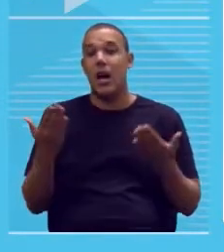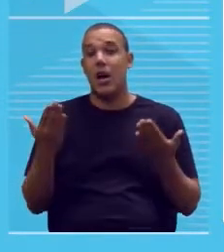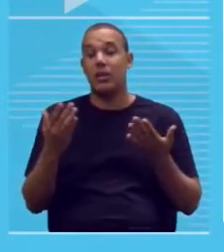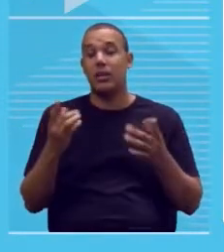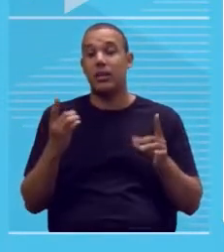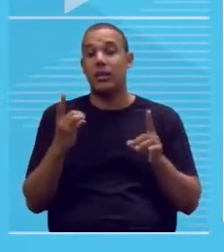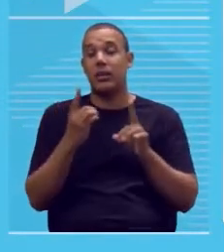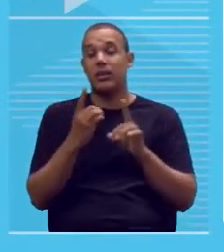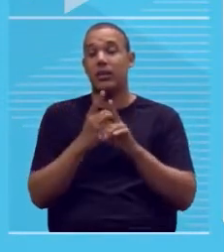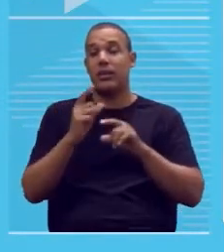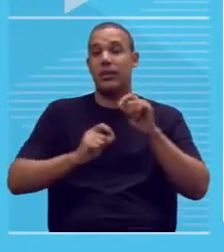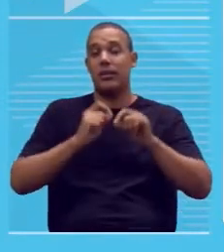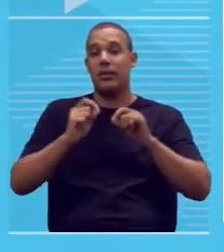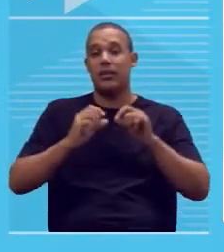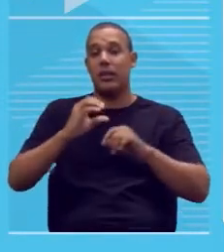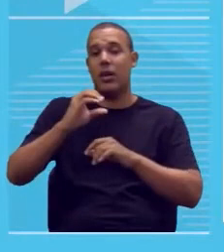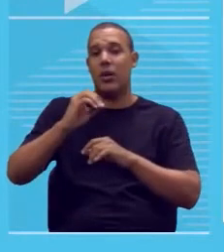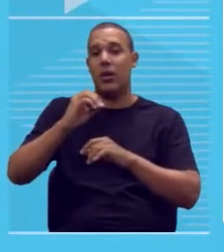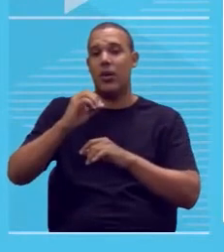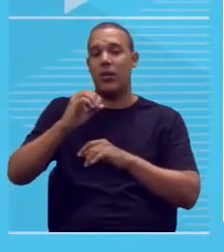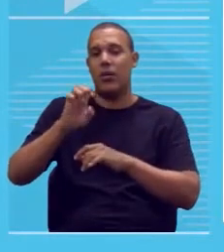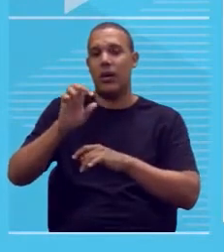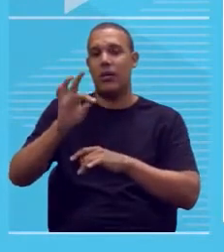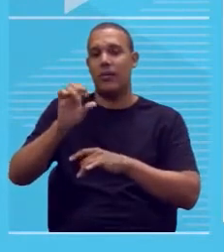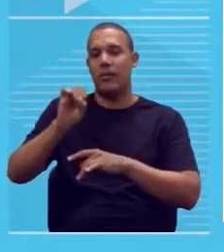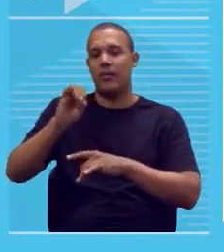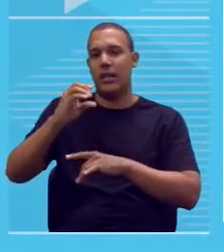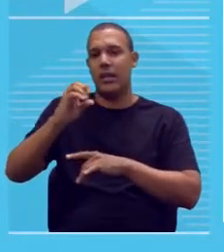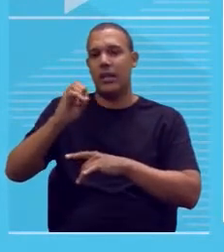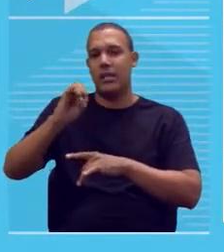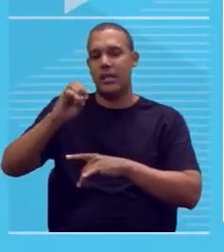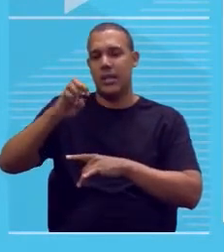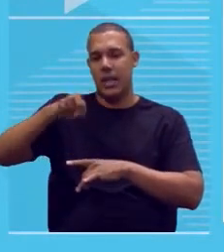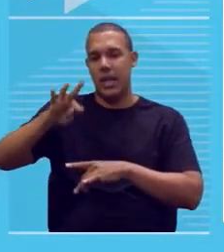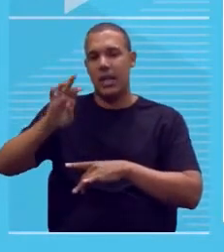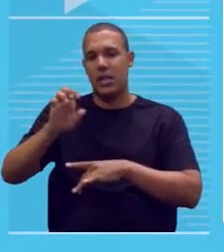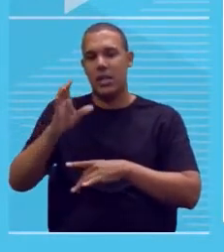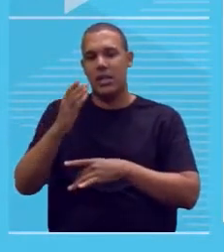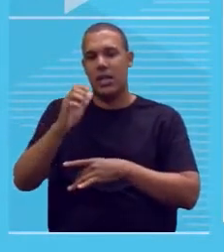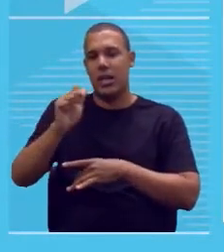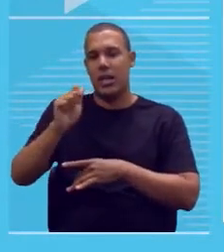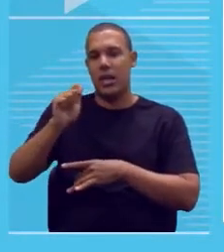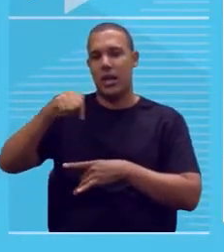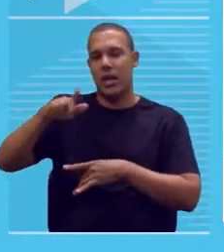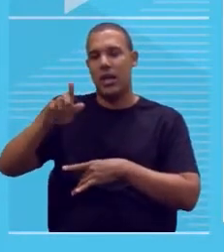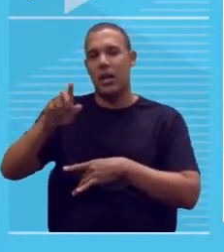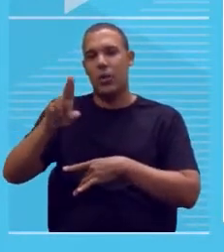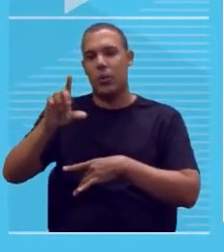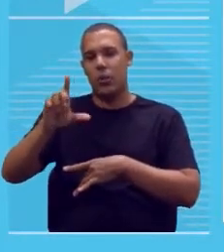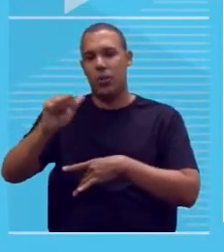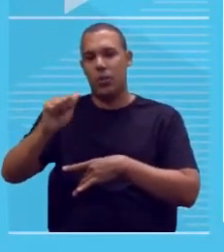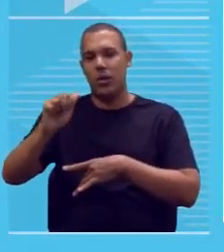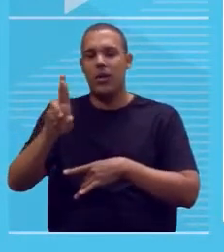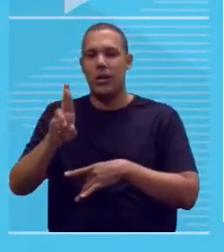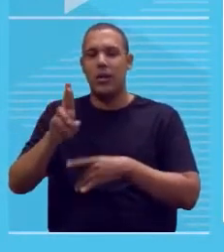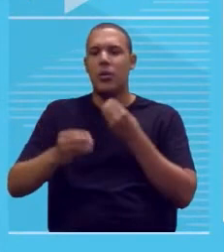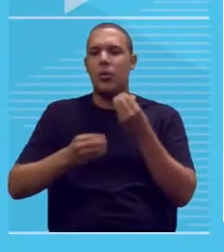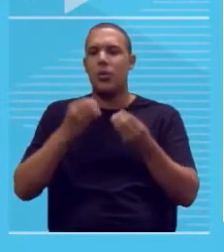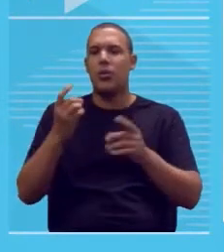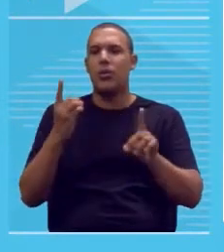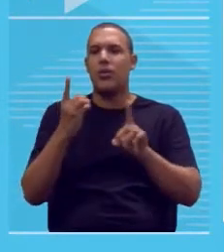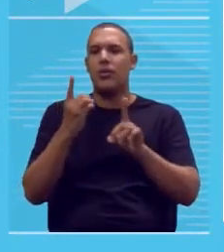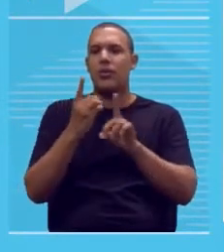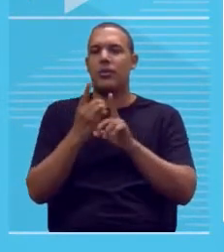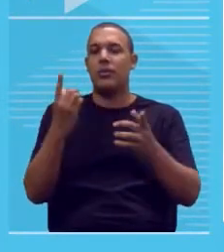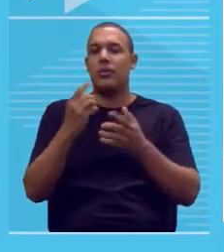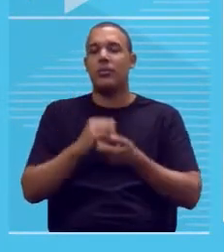identificar o que nós chamamos de coeficiente angular. Como é que nós fazemos para achar um coeficiente angular? Professor, o senhor acabou de